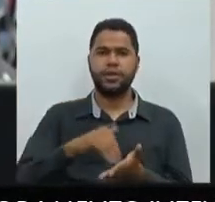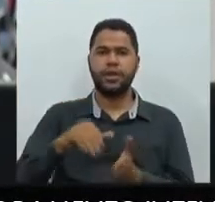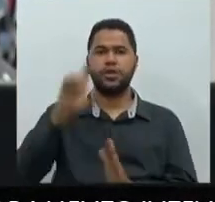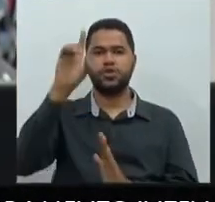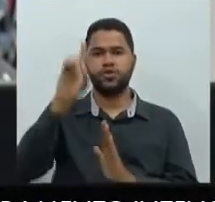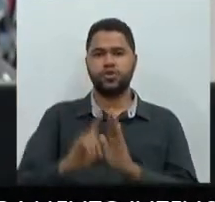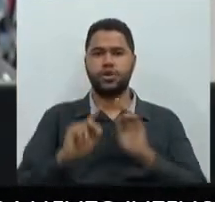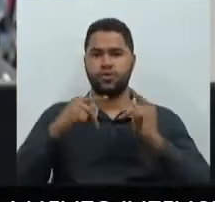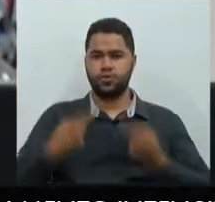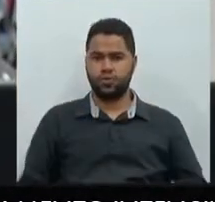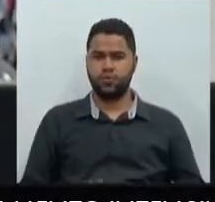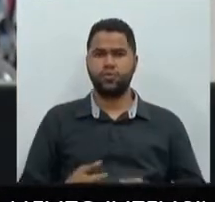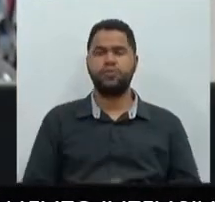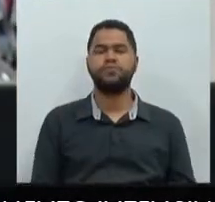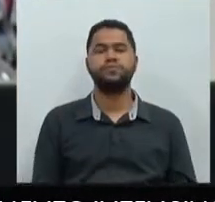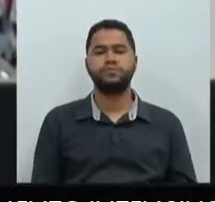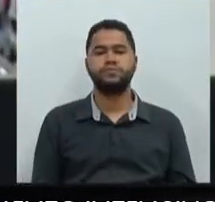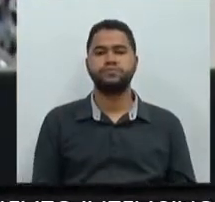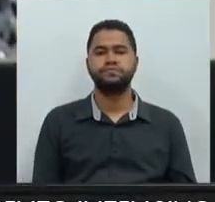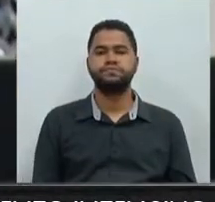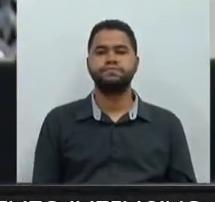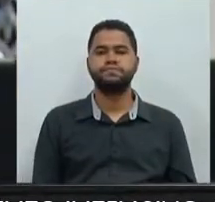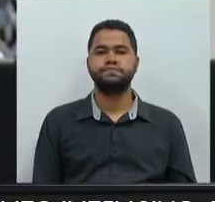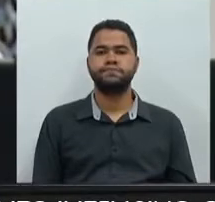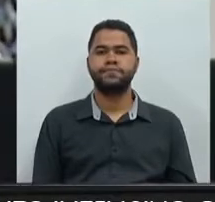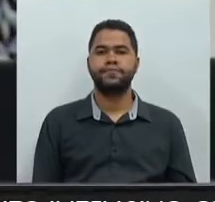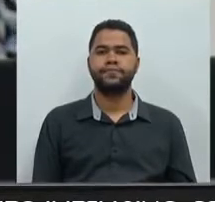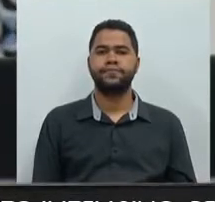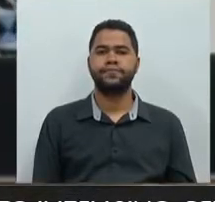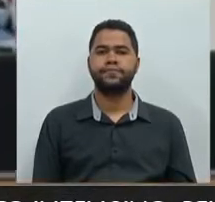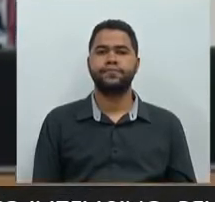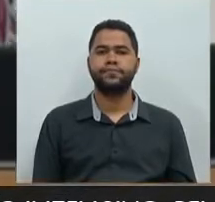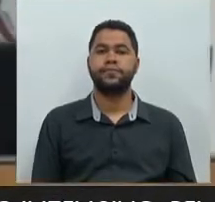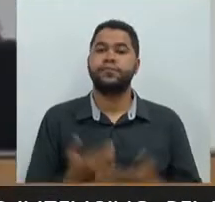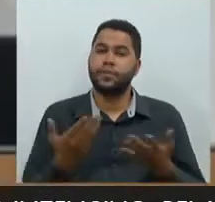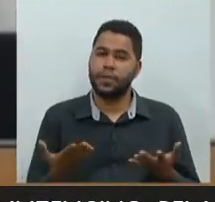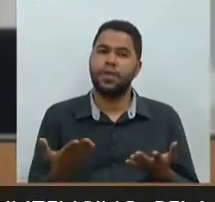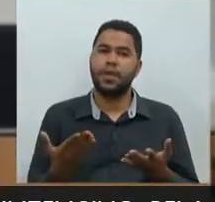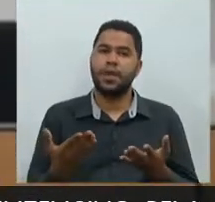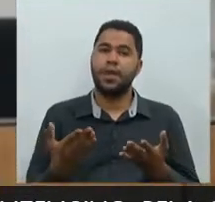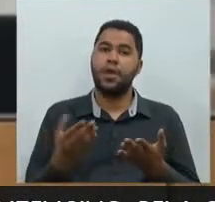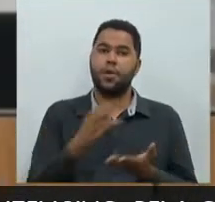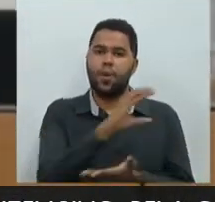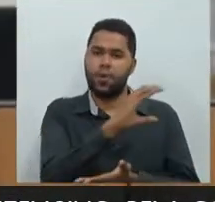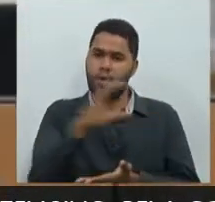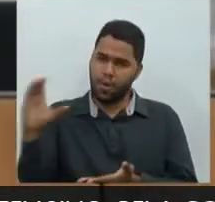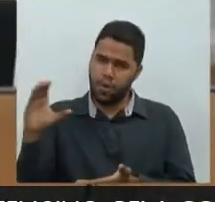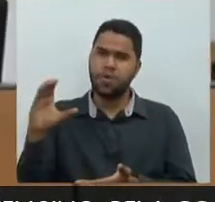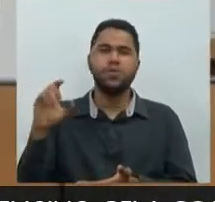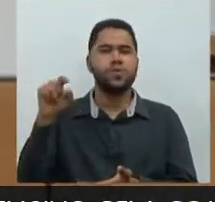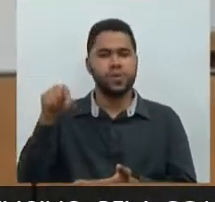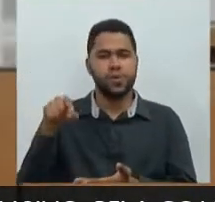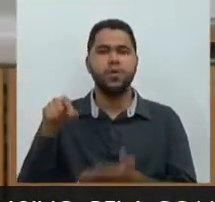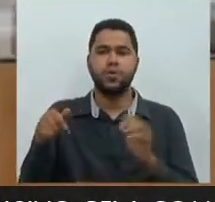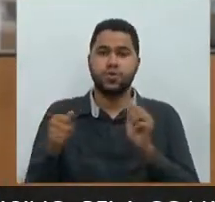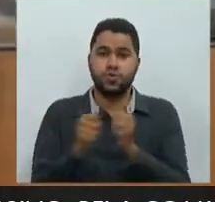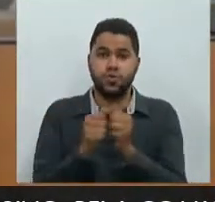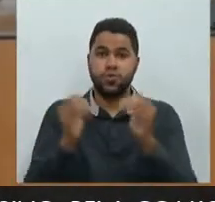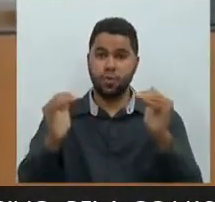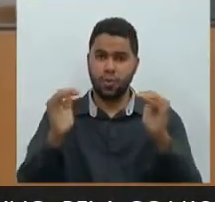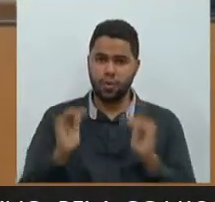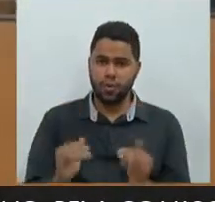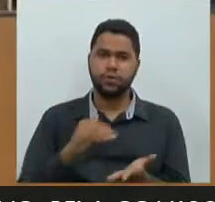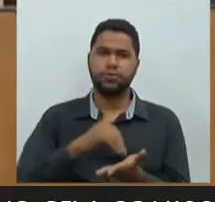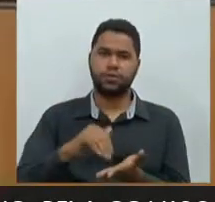Humanos, né? A Subsecretaria de Direitos Humanos está na SEDES, e então é uma coordenadoria que está dentro da Subsecretaria